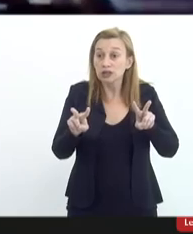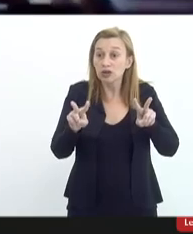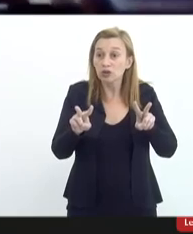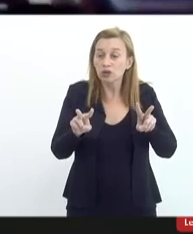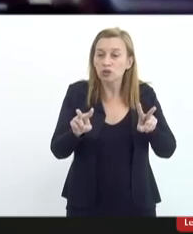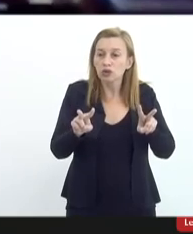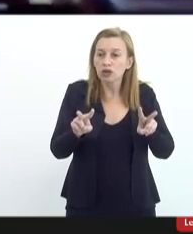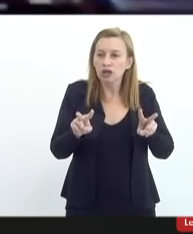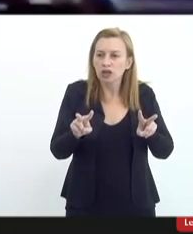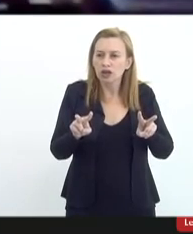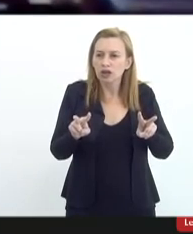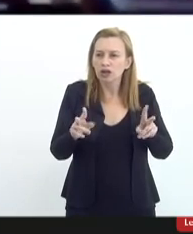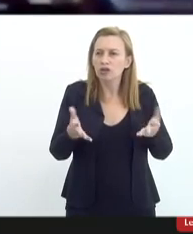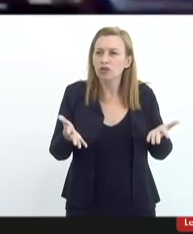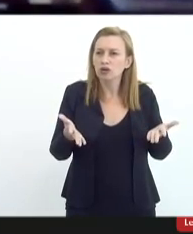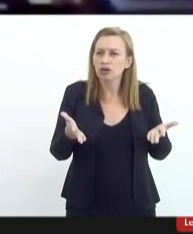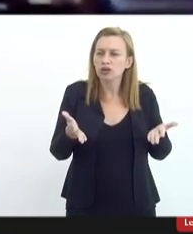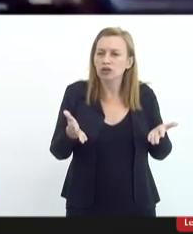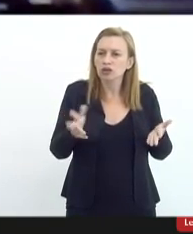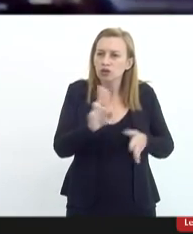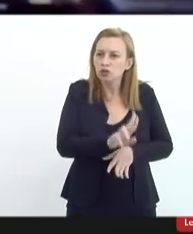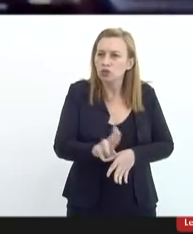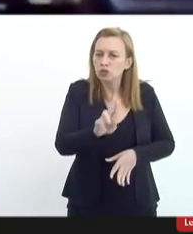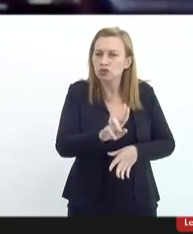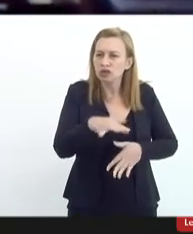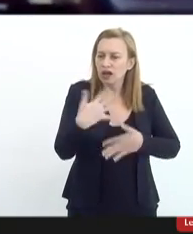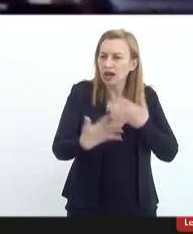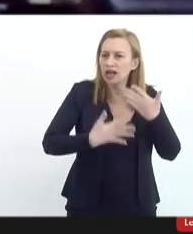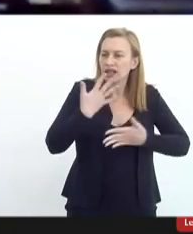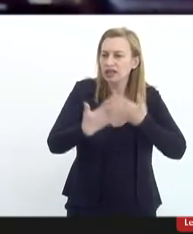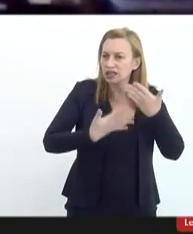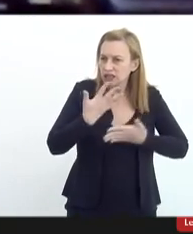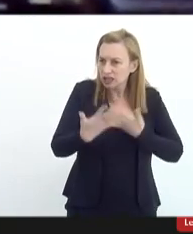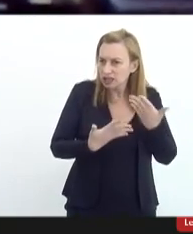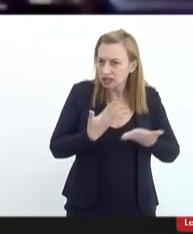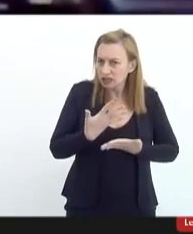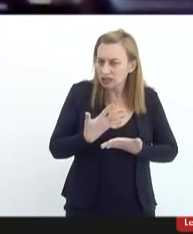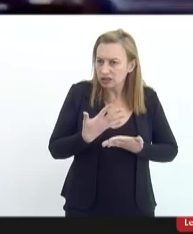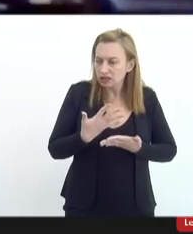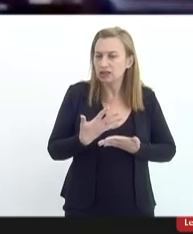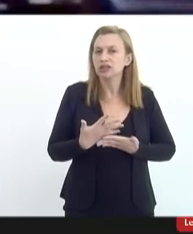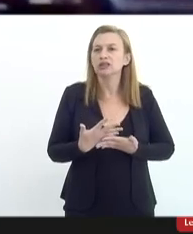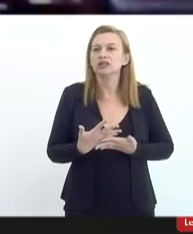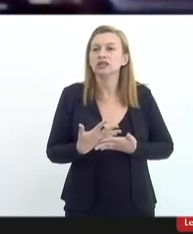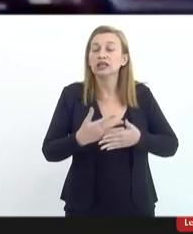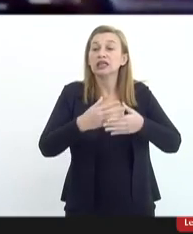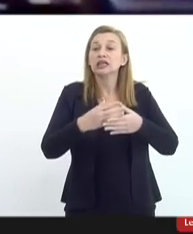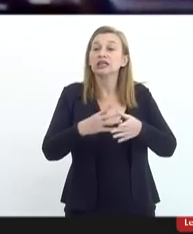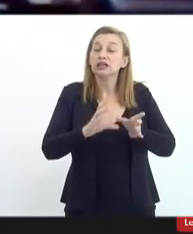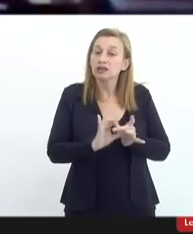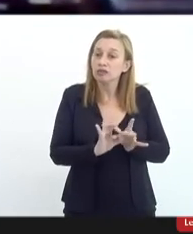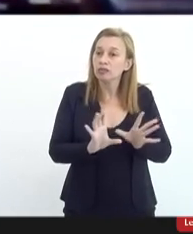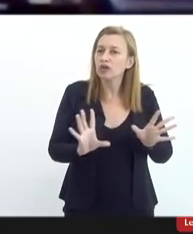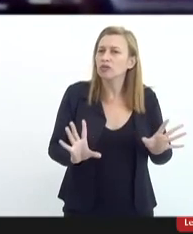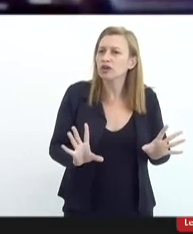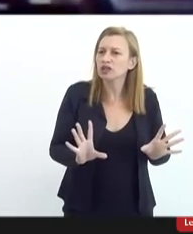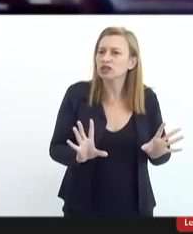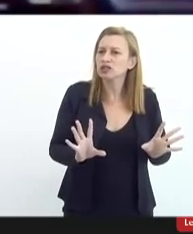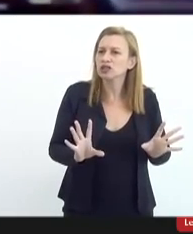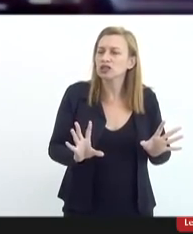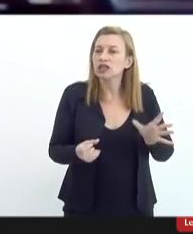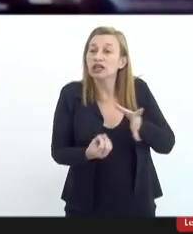que, ao usar a alegria que vem de Allah, de criar asas, lhe permite